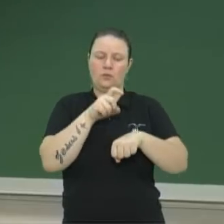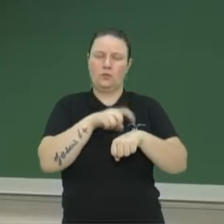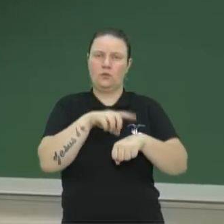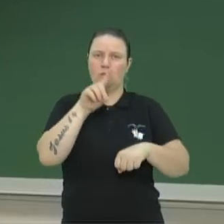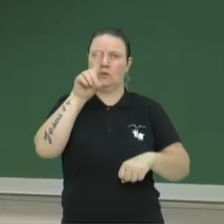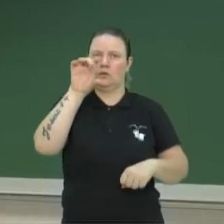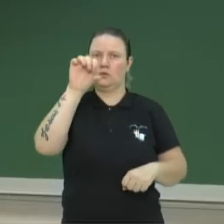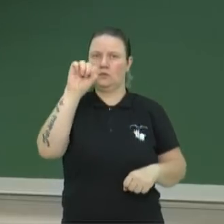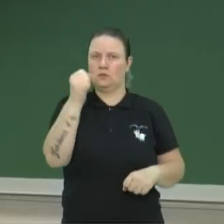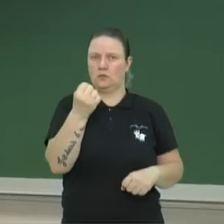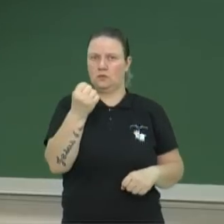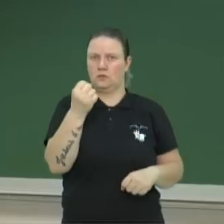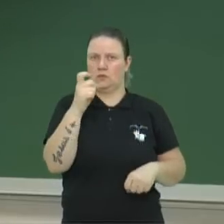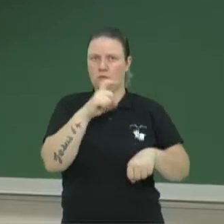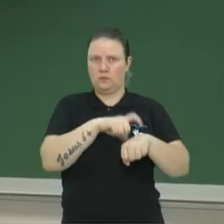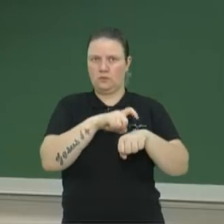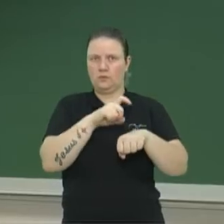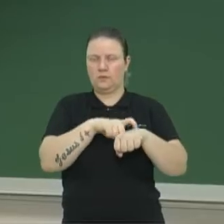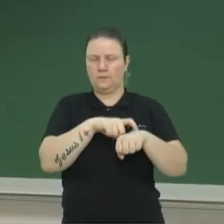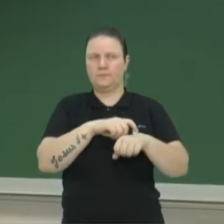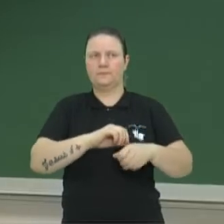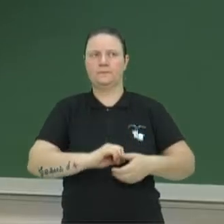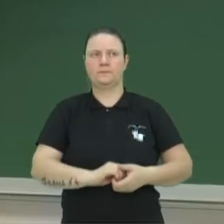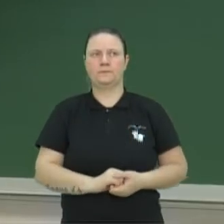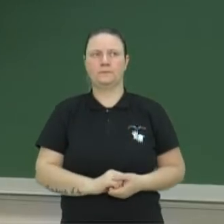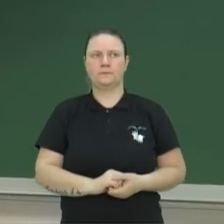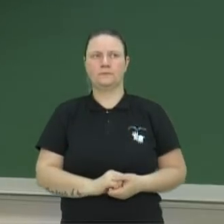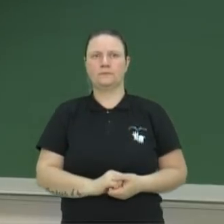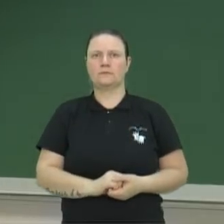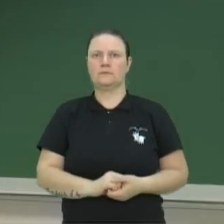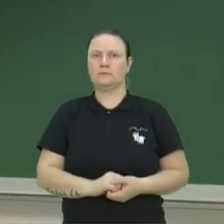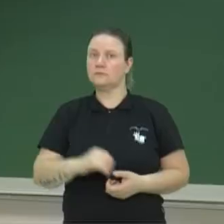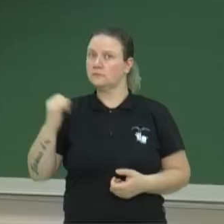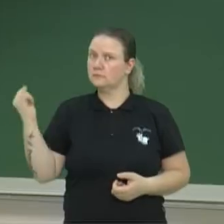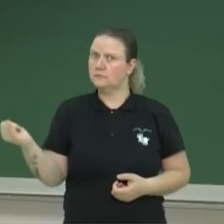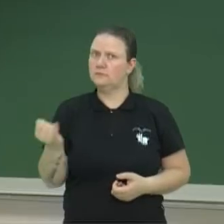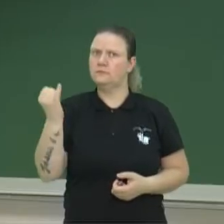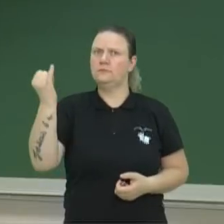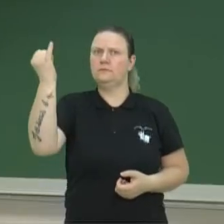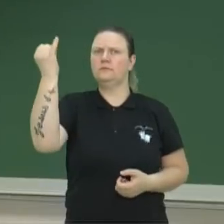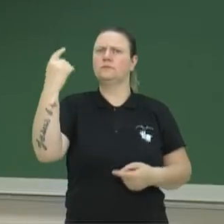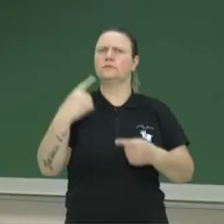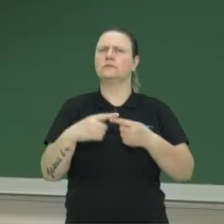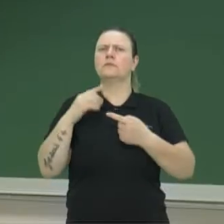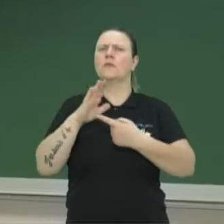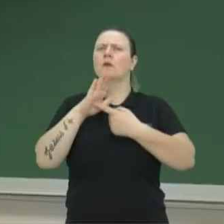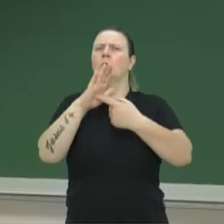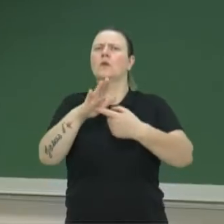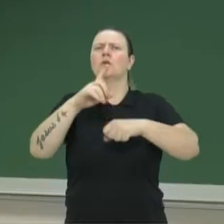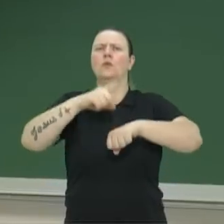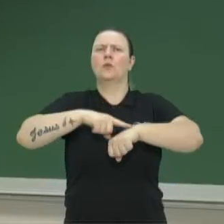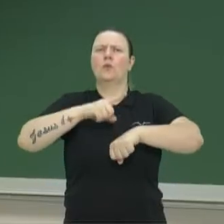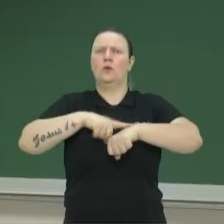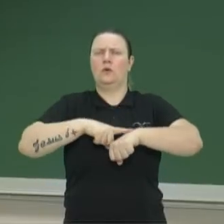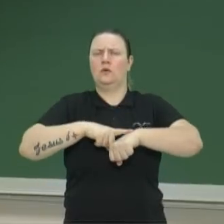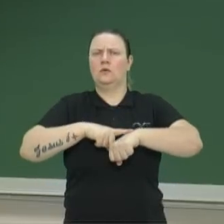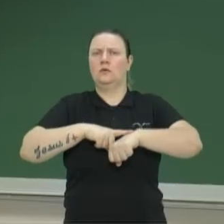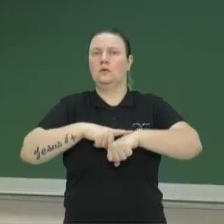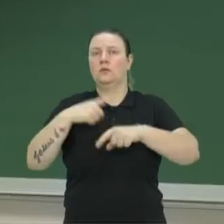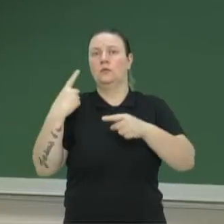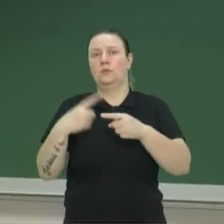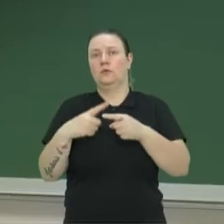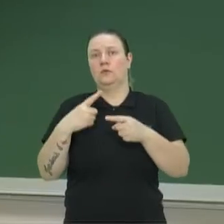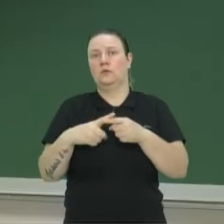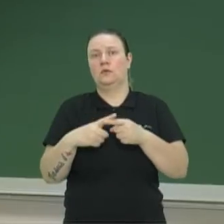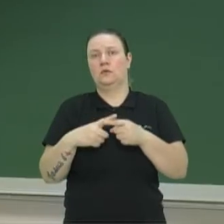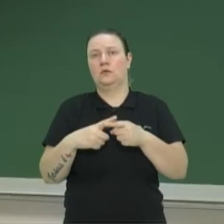horas, precisamente às 18 horas. Então, sempre importante. Por que que aparece o horário? Porque foi publicada